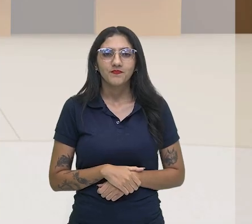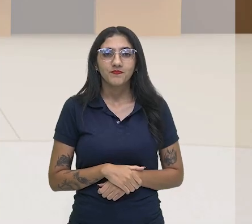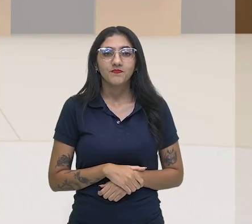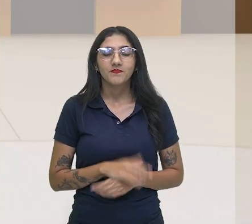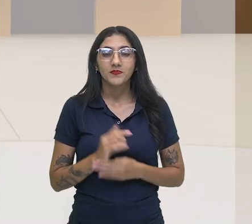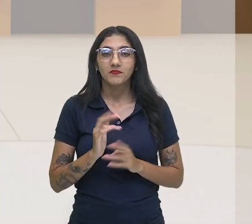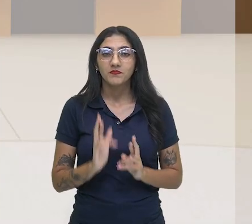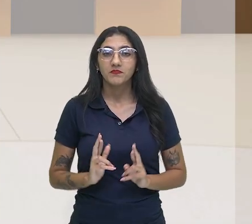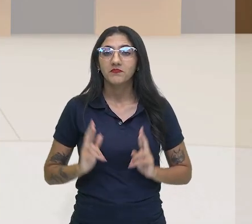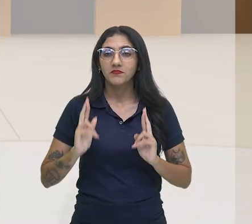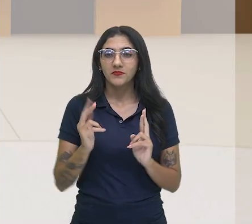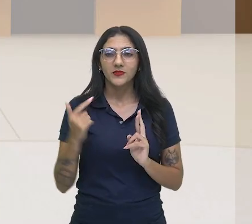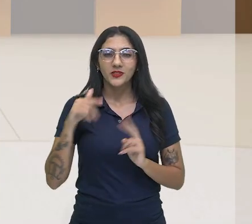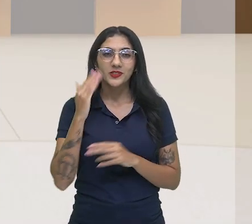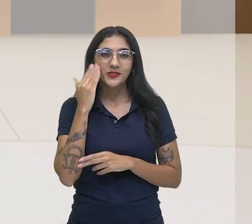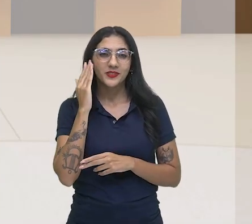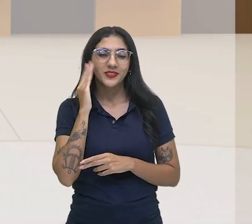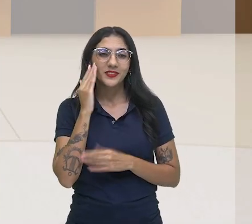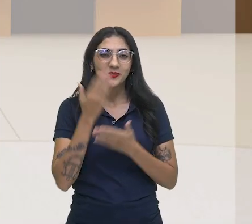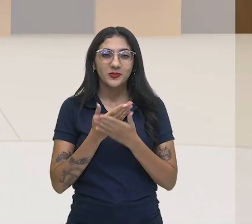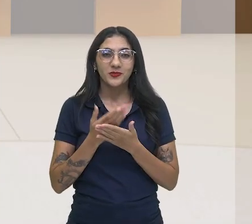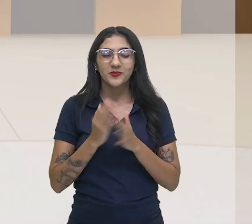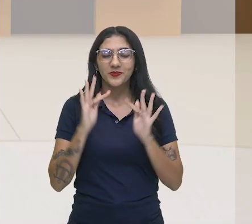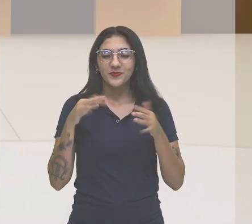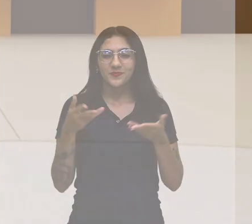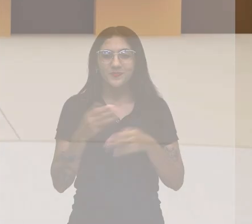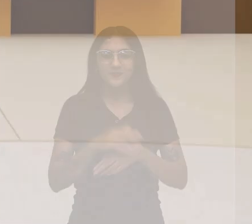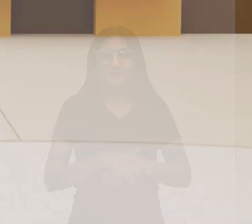outro lado tenha entendido a aula e nós ficamos por aqui.